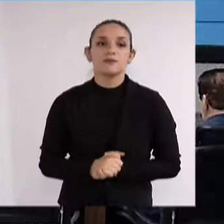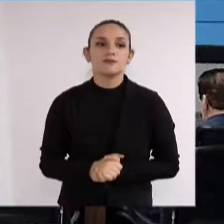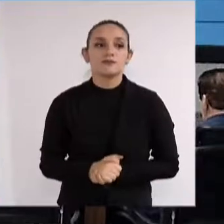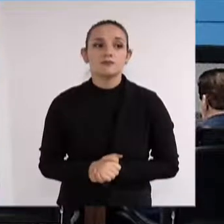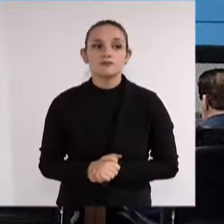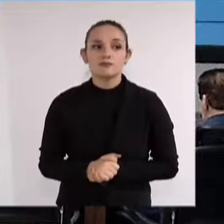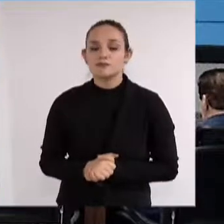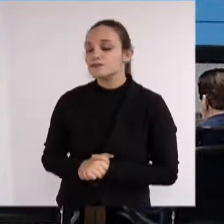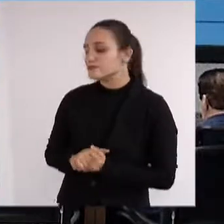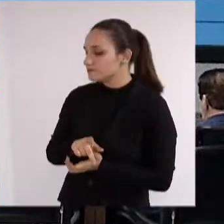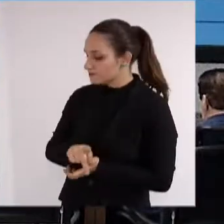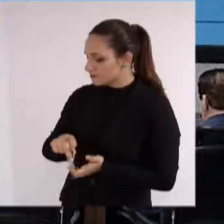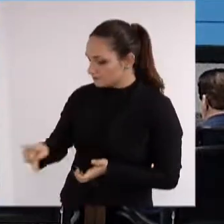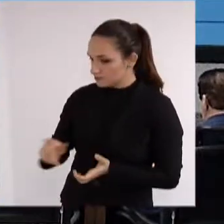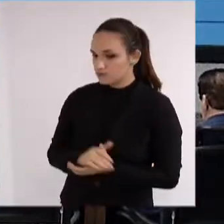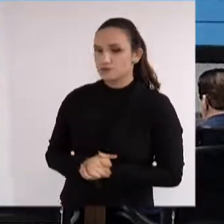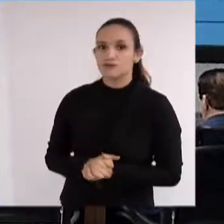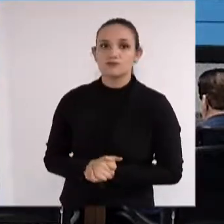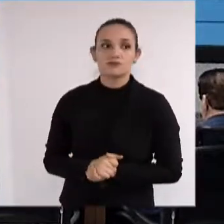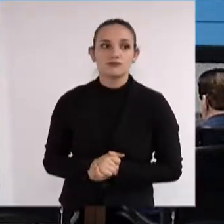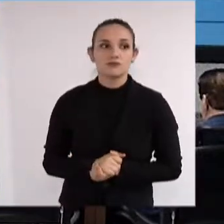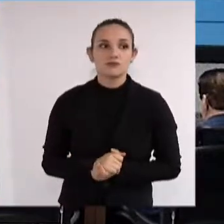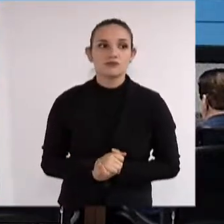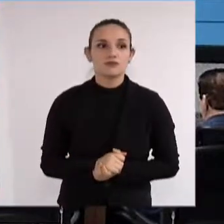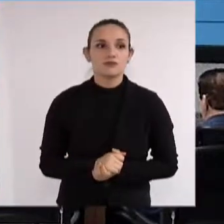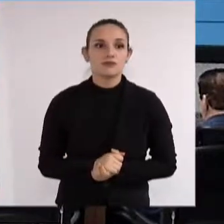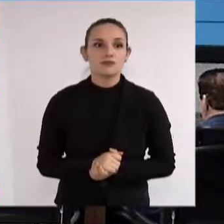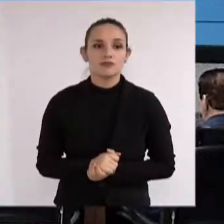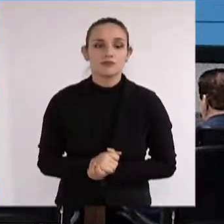Esta presidência